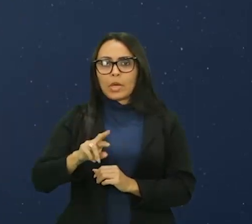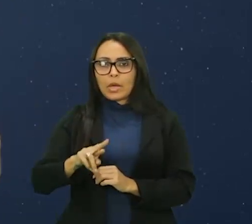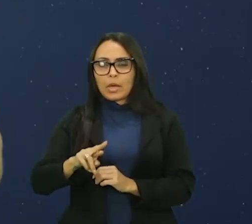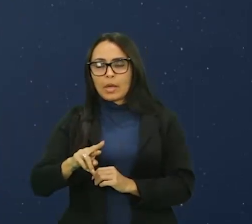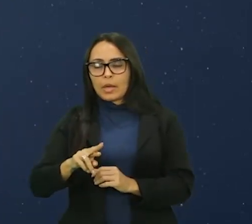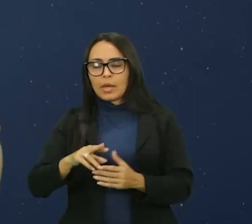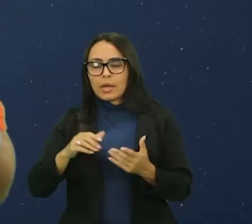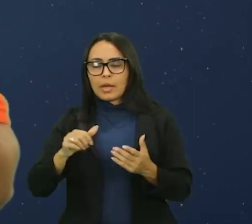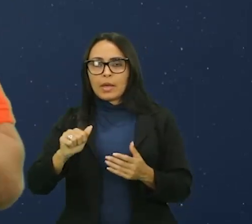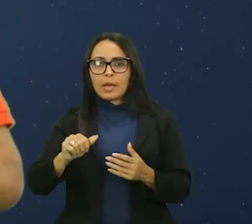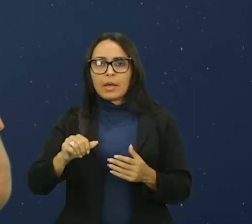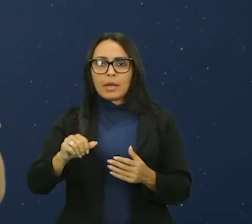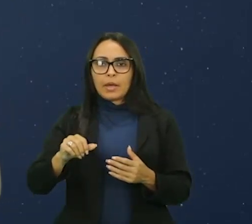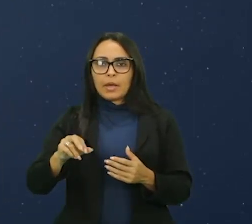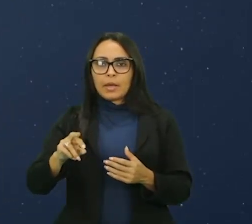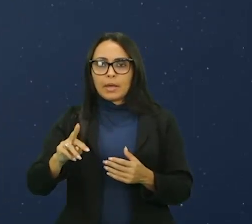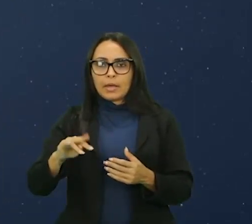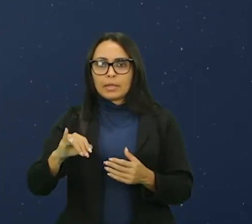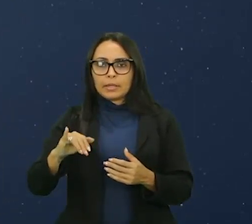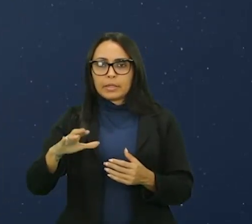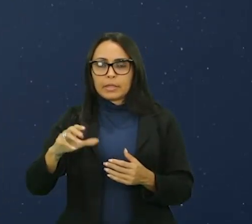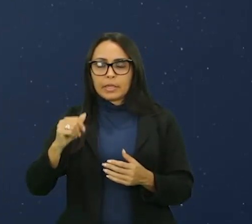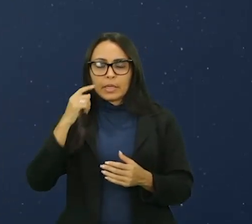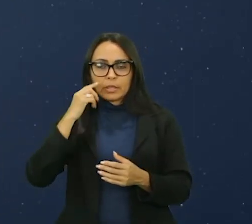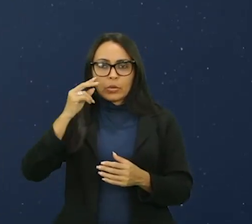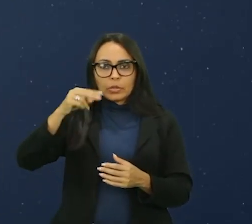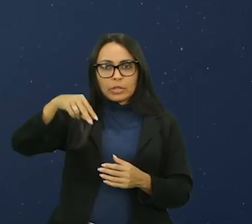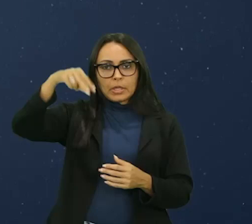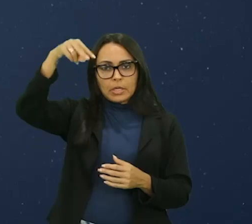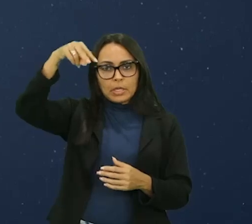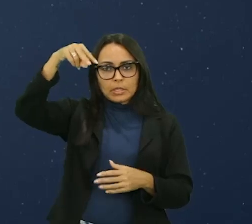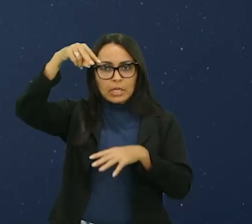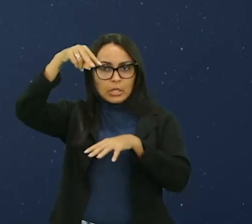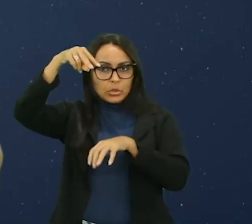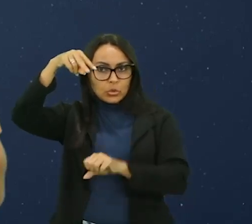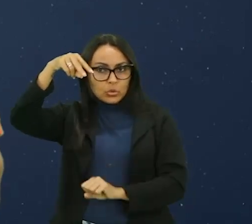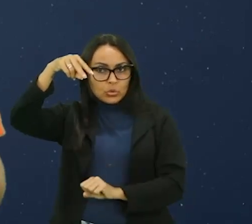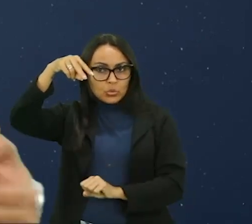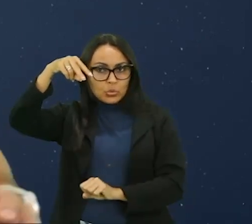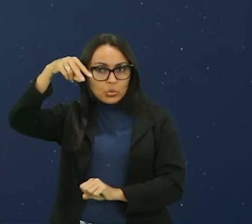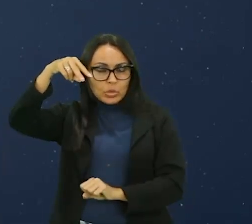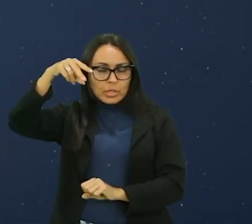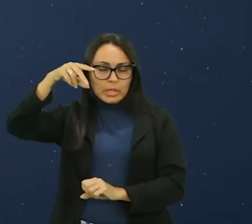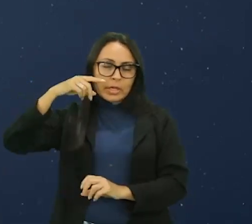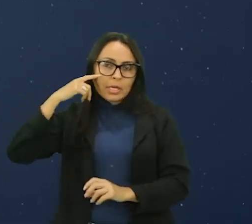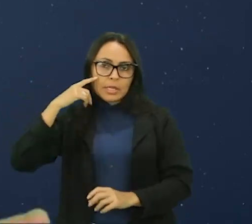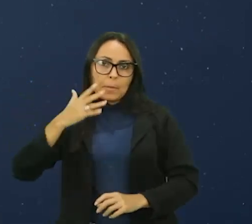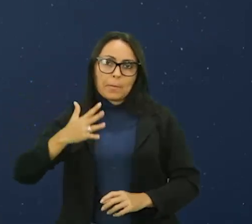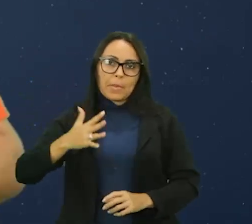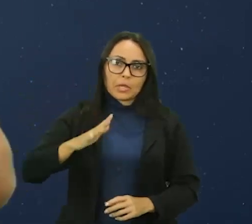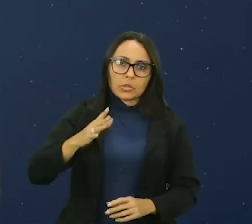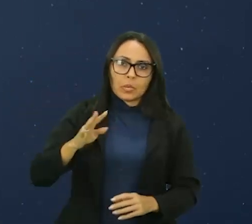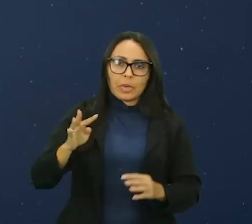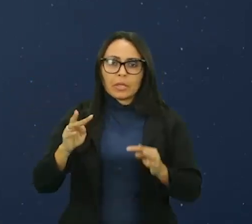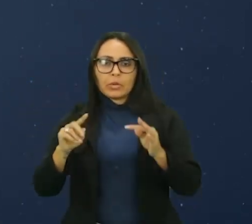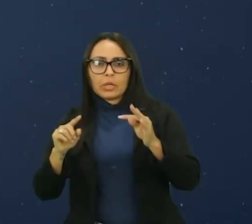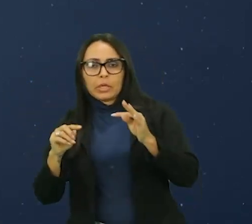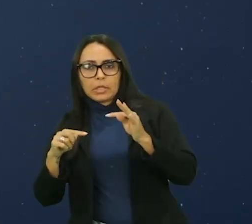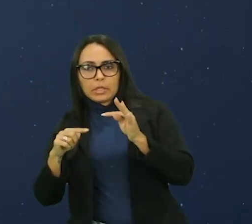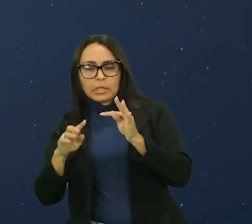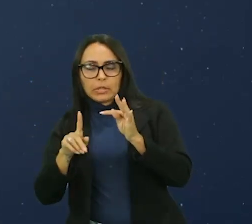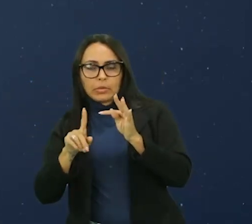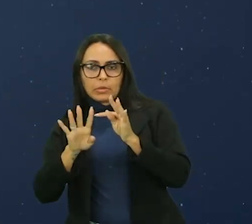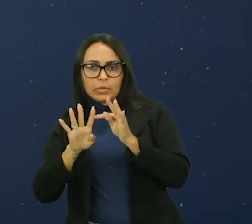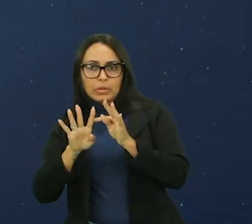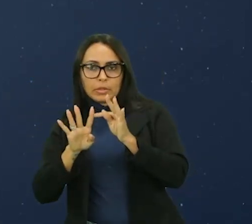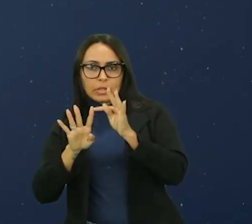lá no hemisfério norte, ou zona polar antártica no hemisfério sul, onde você tem médias de temperaturas muito baixas